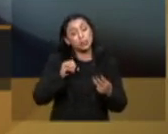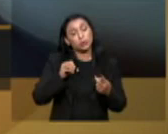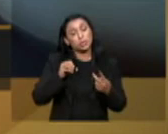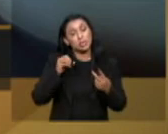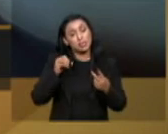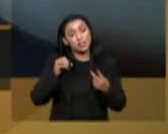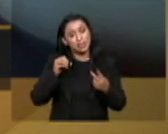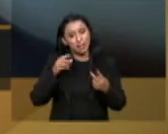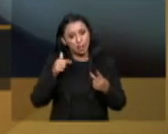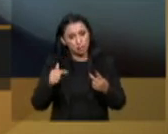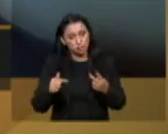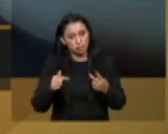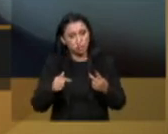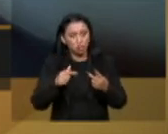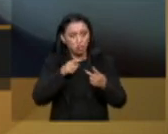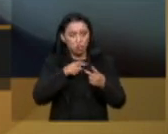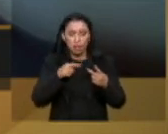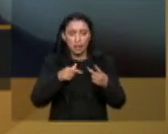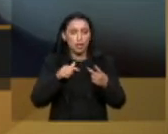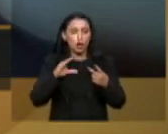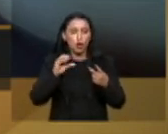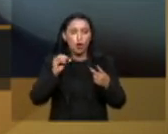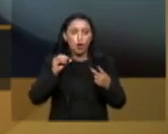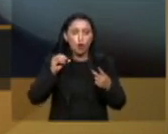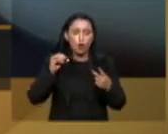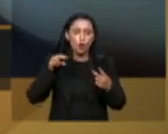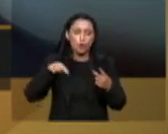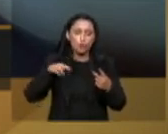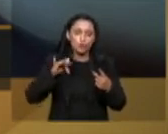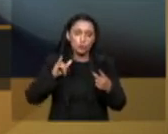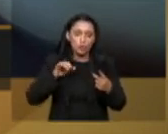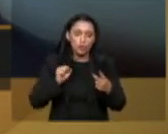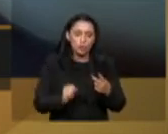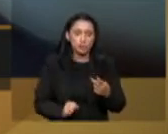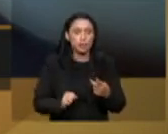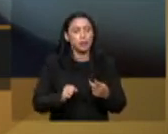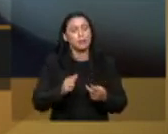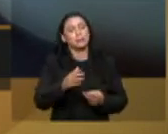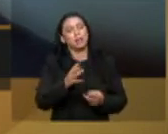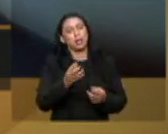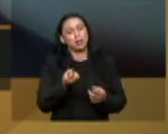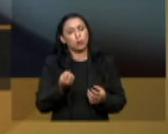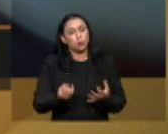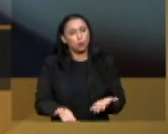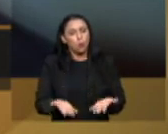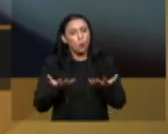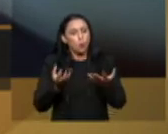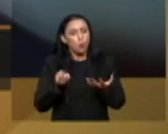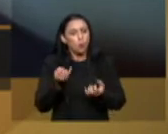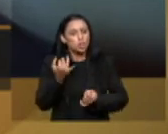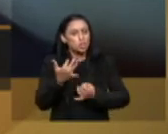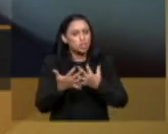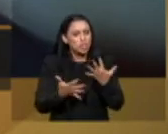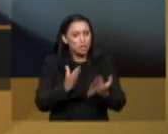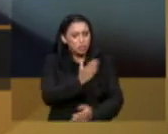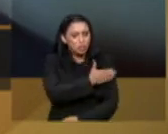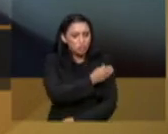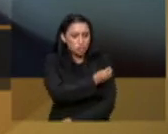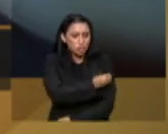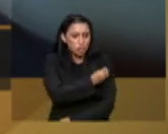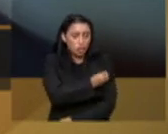107,52% a título de COFINS, por metro cúbico de álcool. E segundo, os